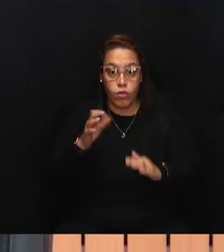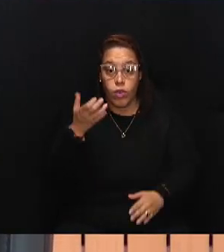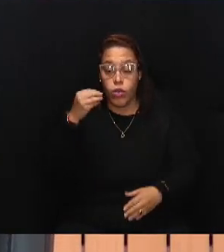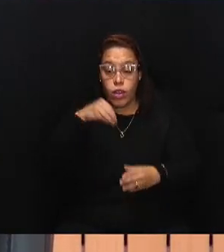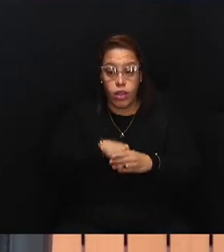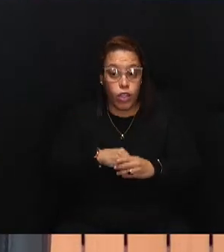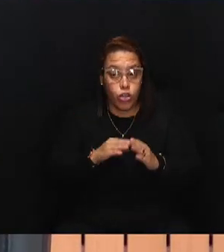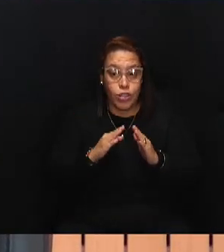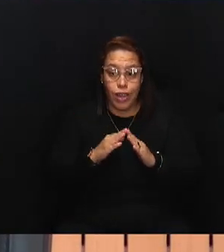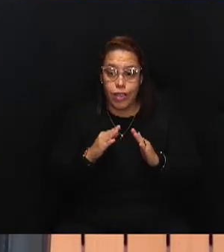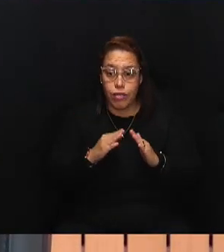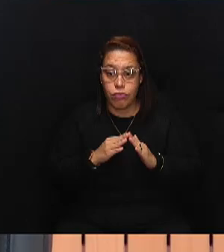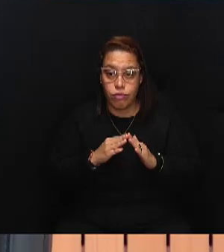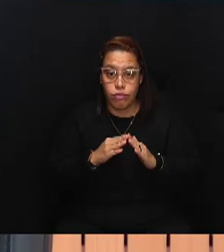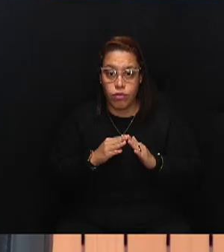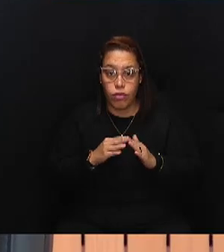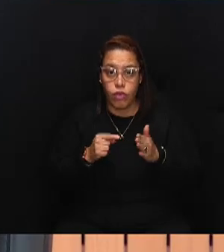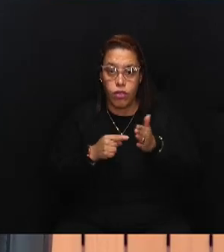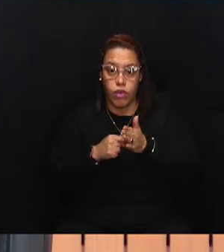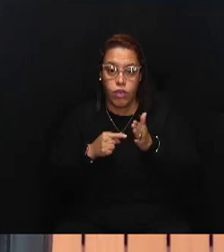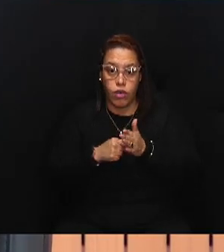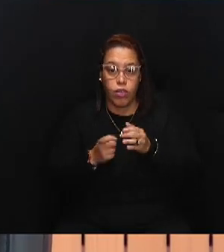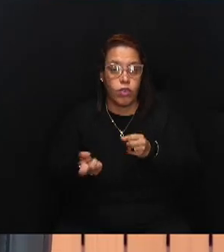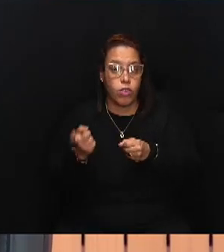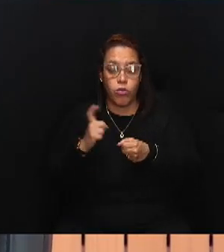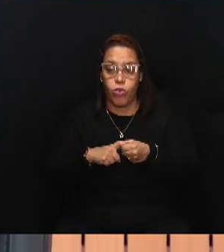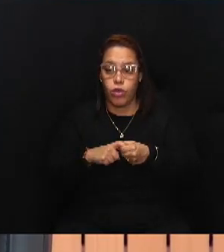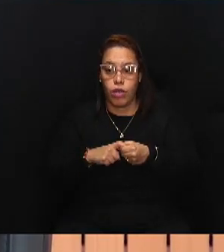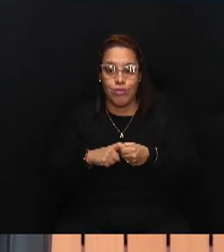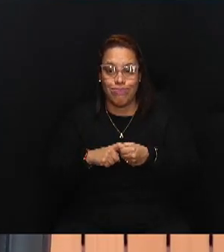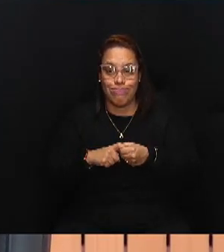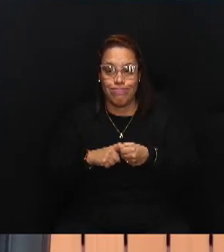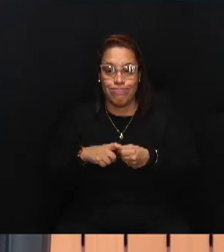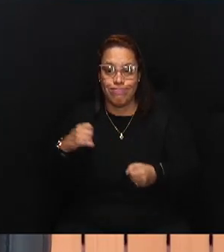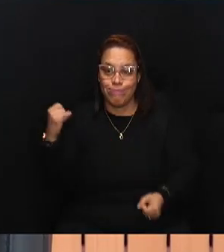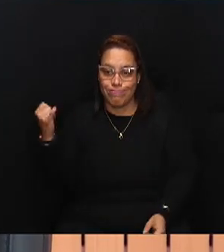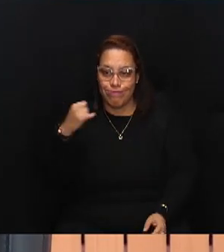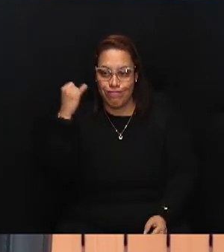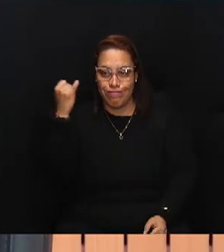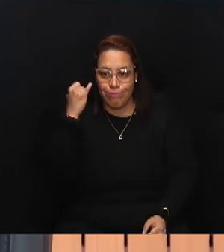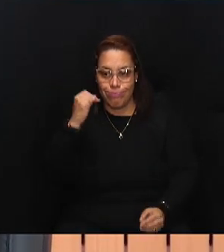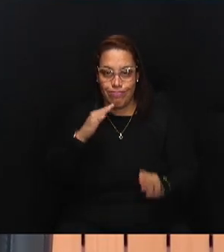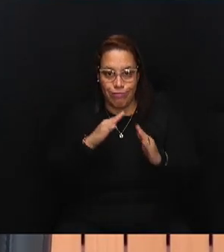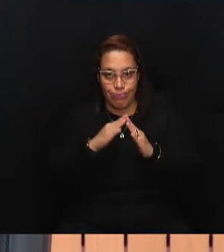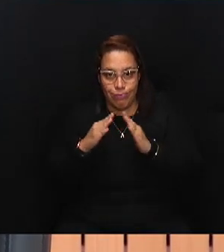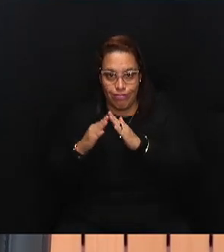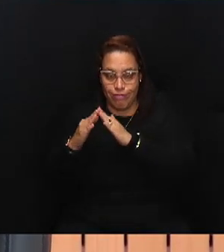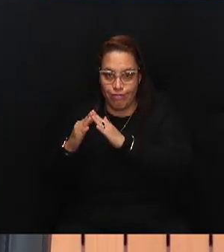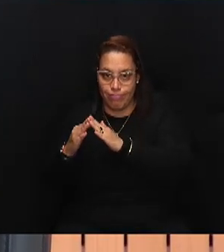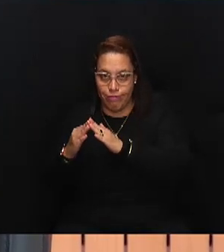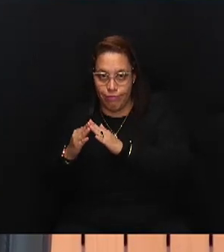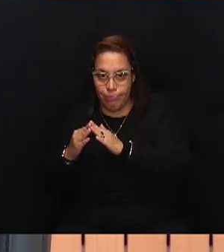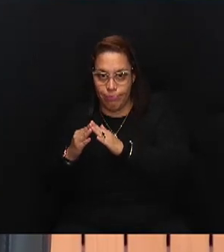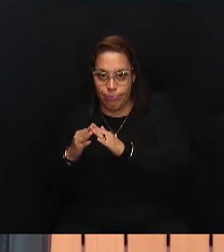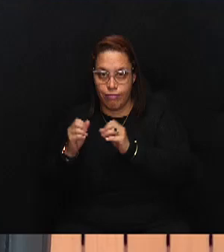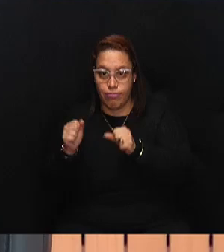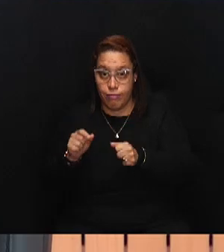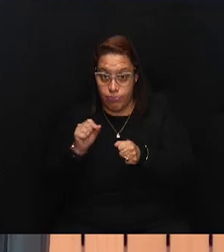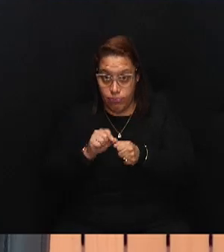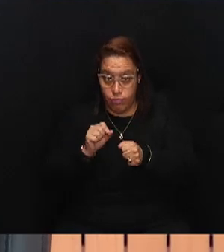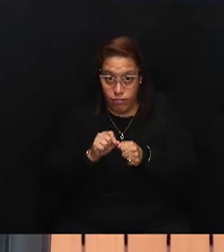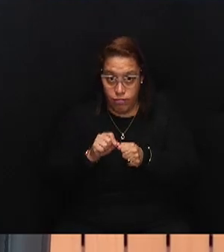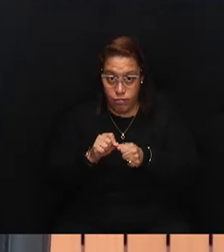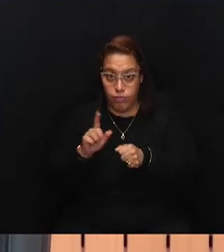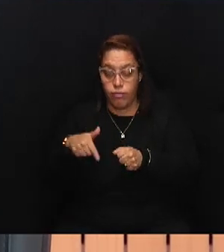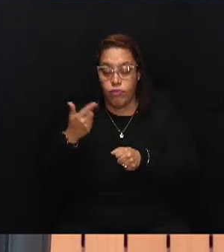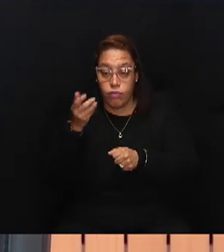casa. Então, se ele faz uma denúncia, ele não tem como voltar. Então, a importância de ter abrigos para que você possa fazer isso. E a